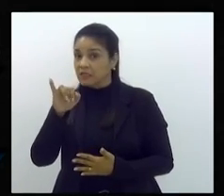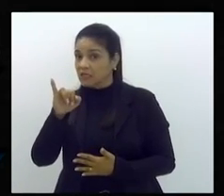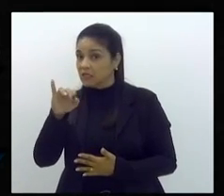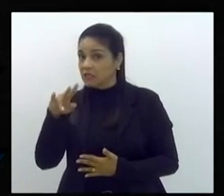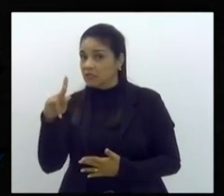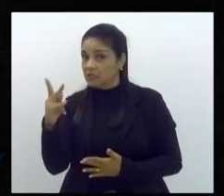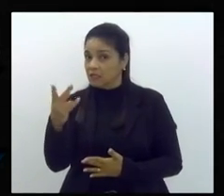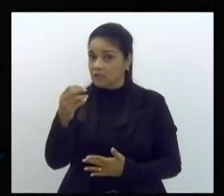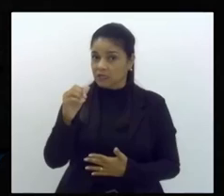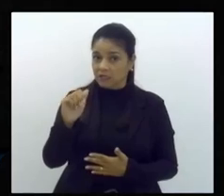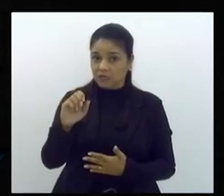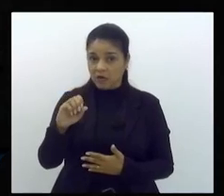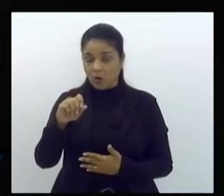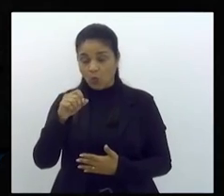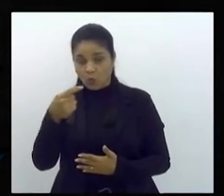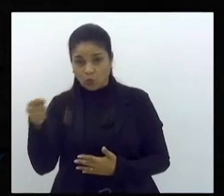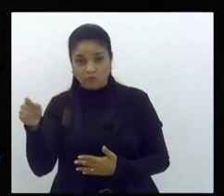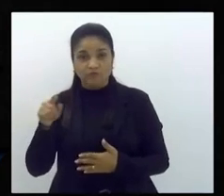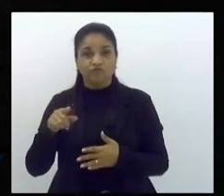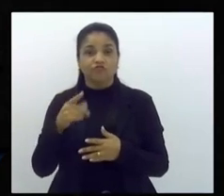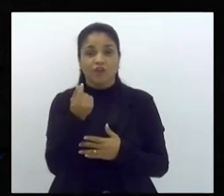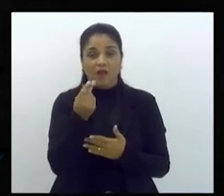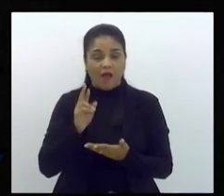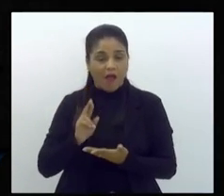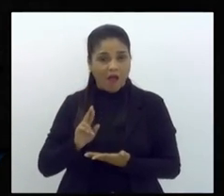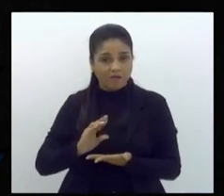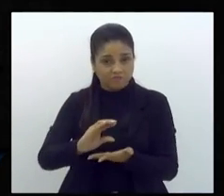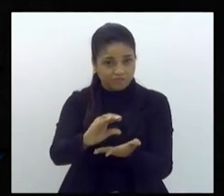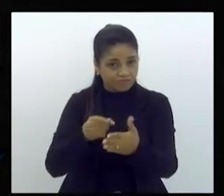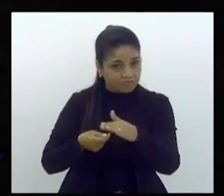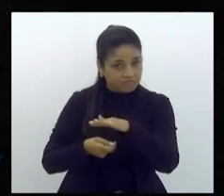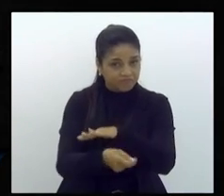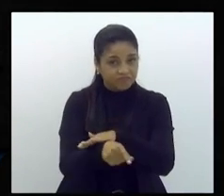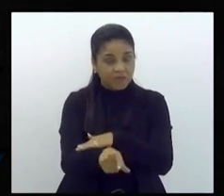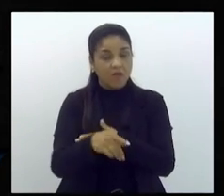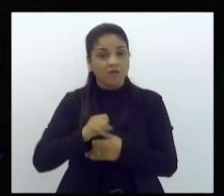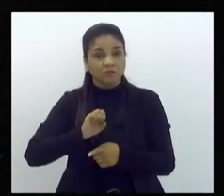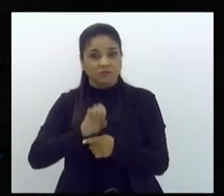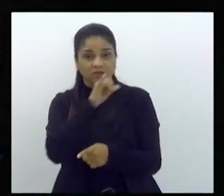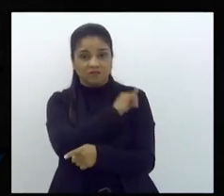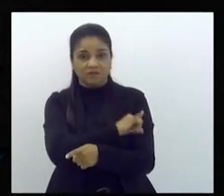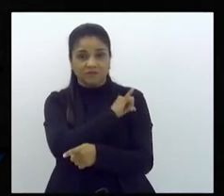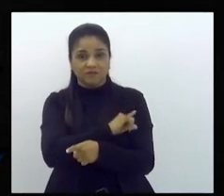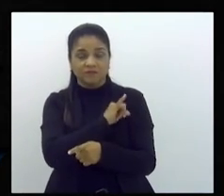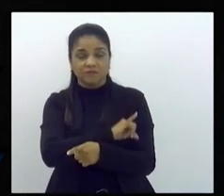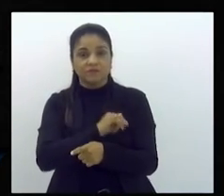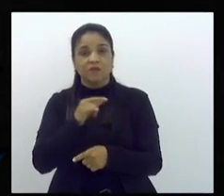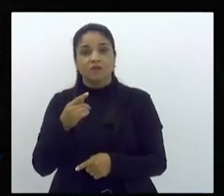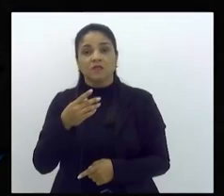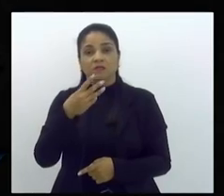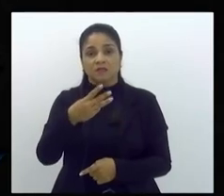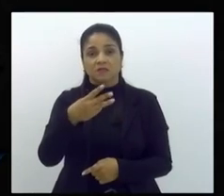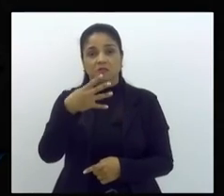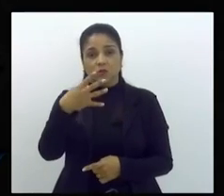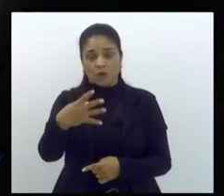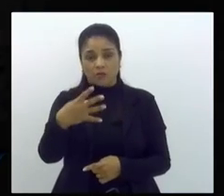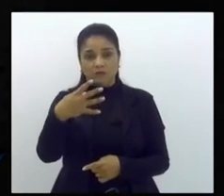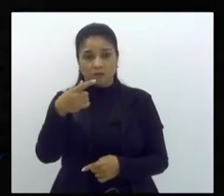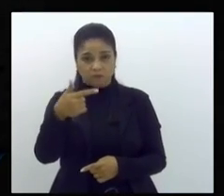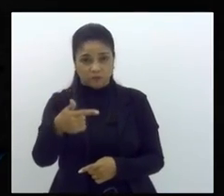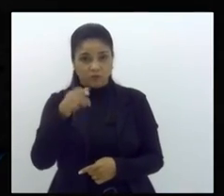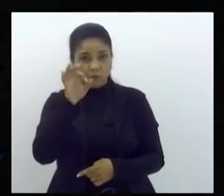dentre os quais o estado do Rio de Janeiro tem ela de 342.6 bilhões